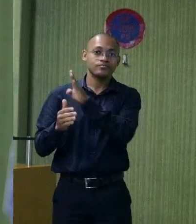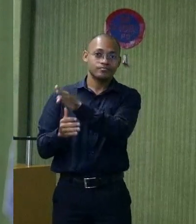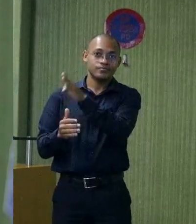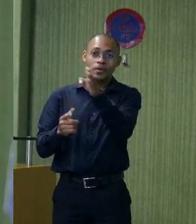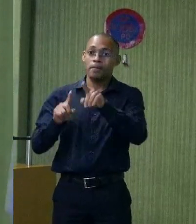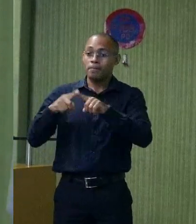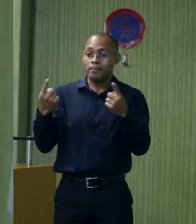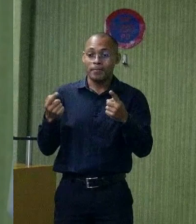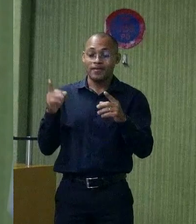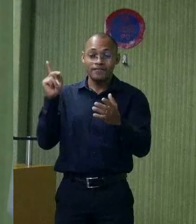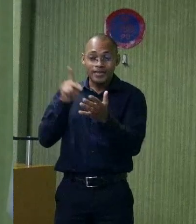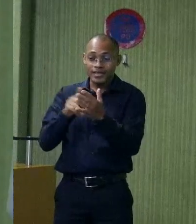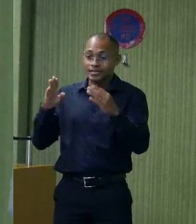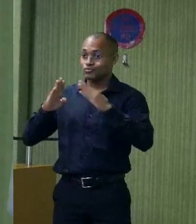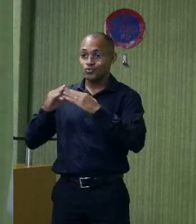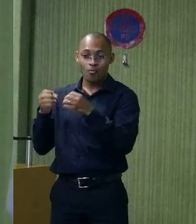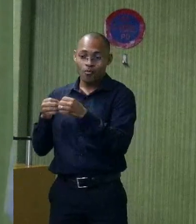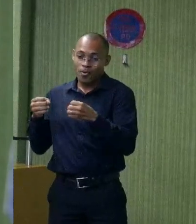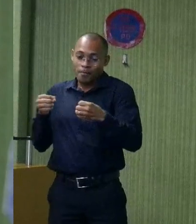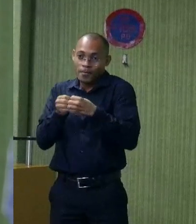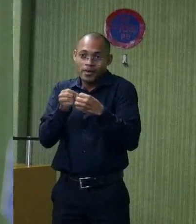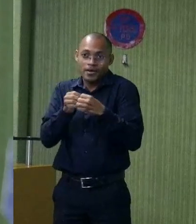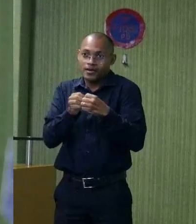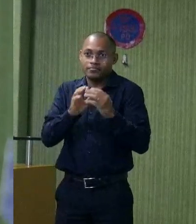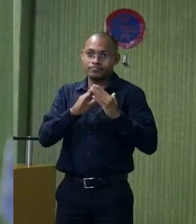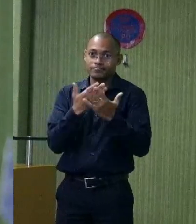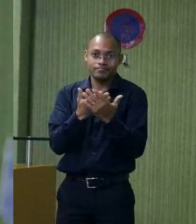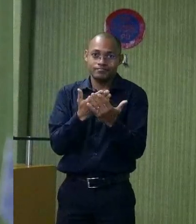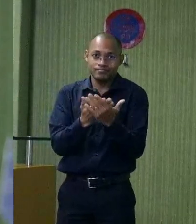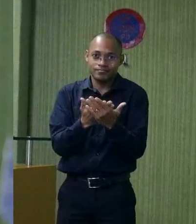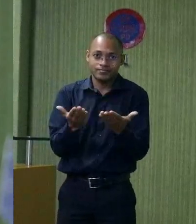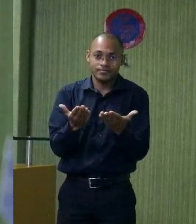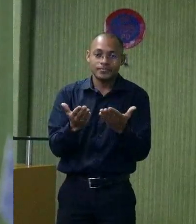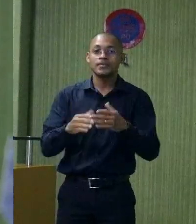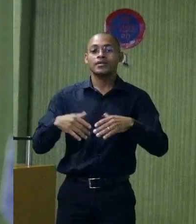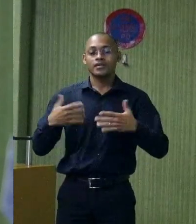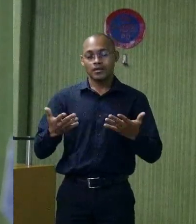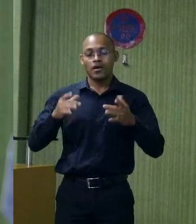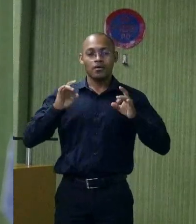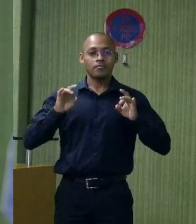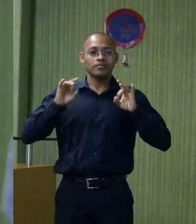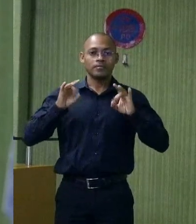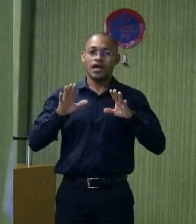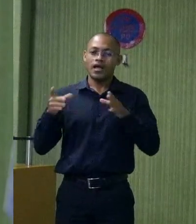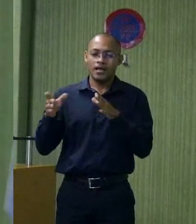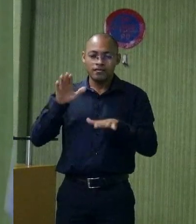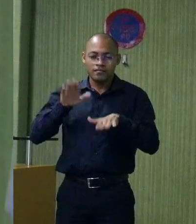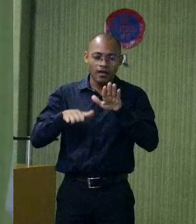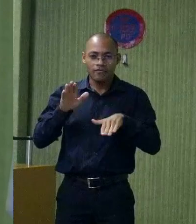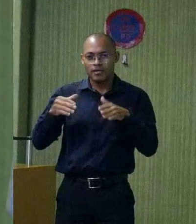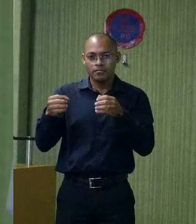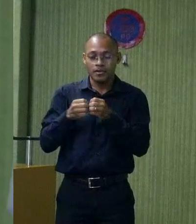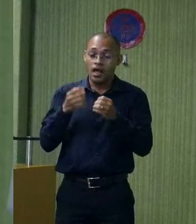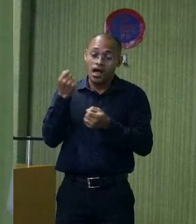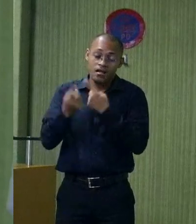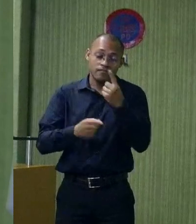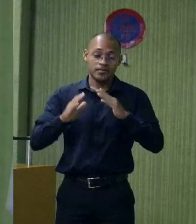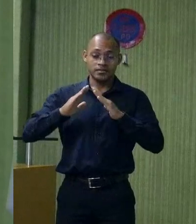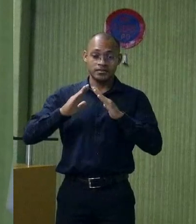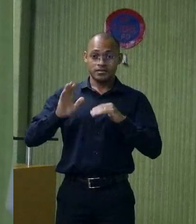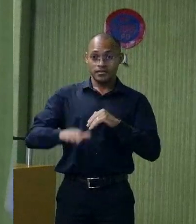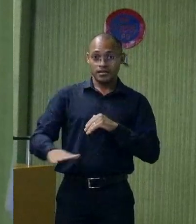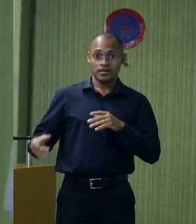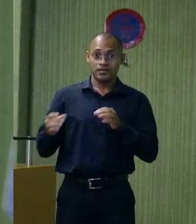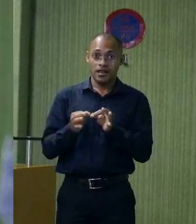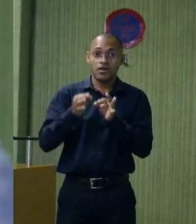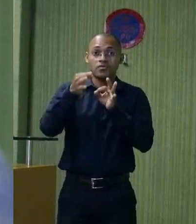elas não moram às vezes não moram aí nessa comunidade especificamente aí perto da escola mora distante e nos dentro